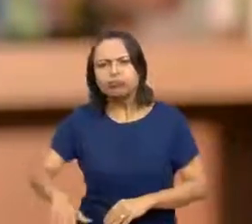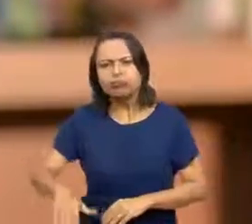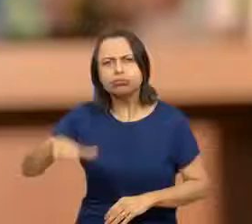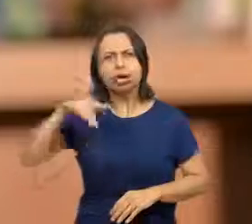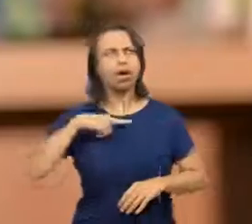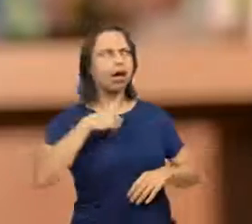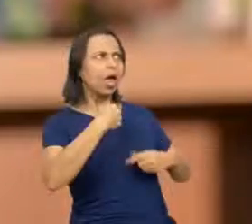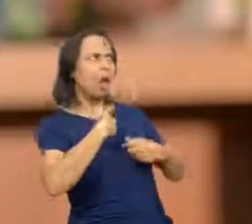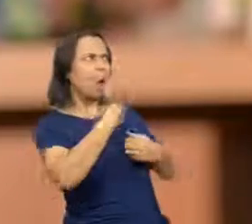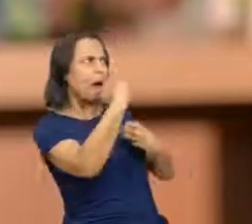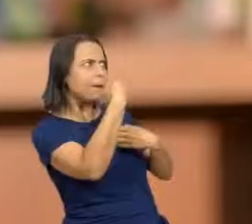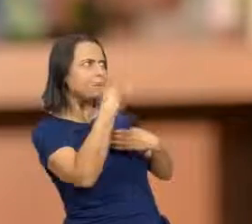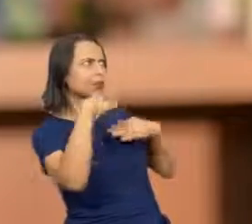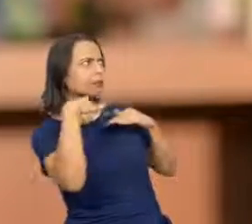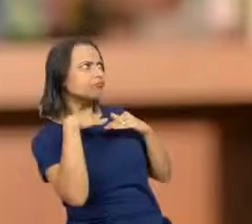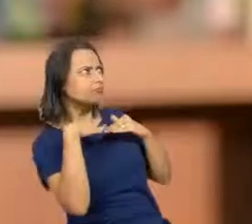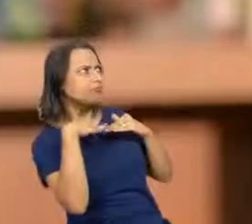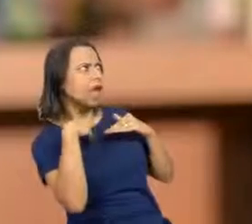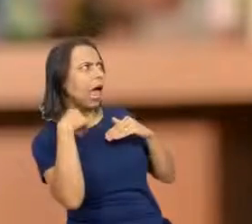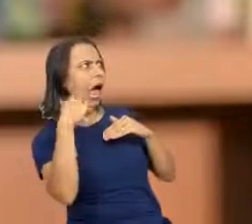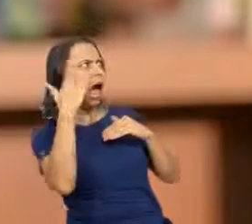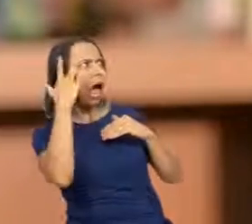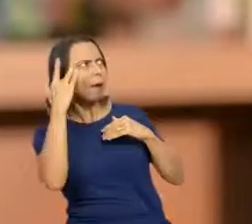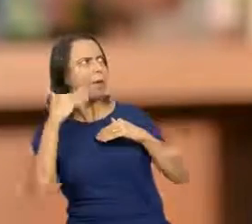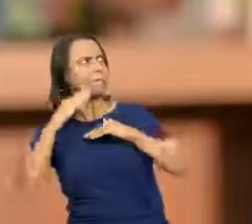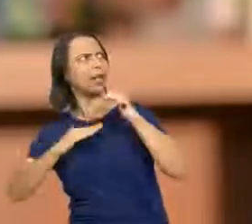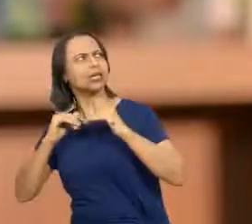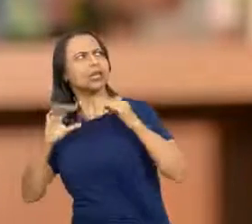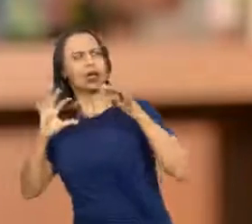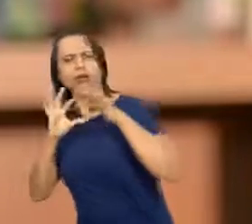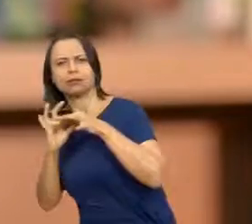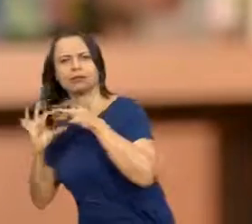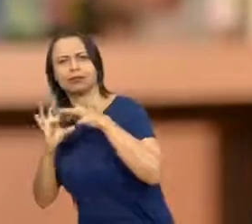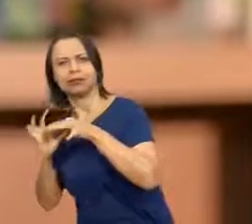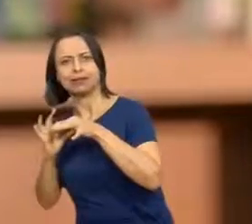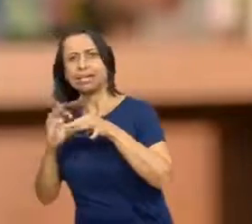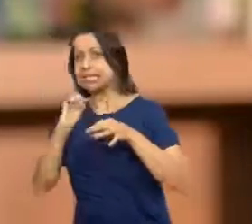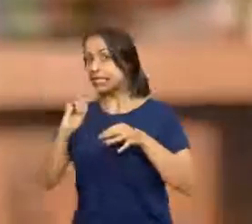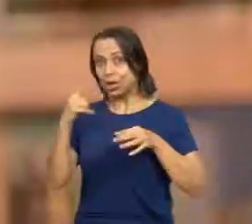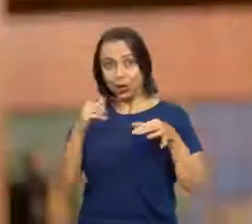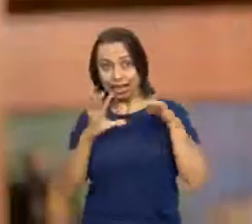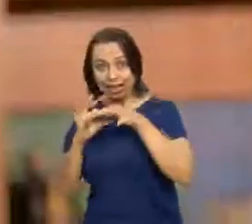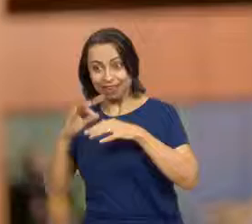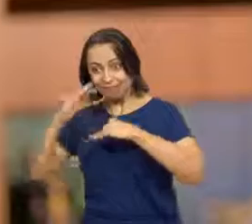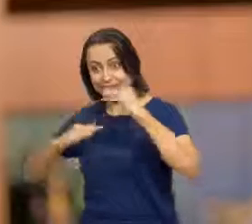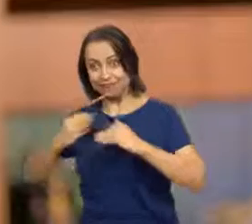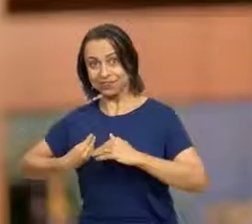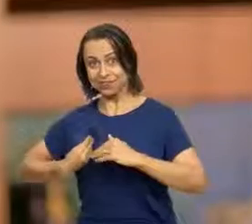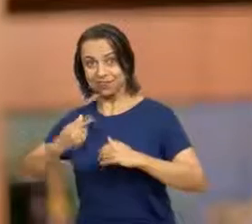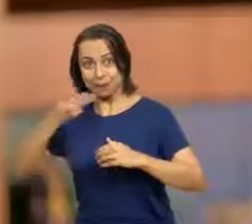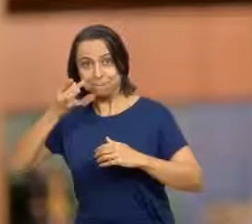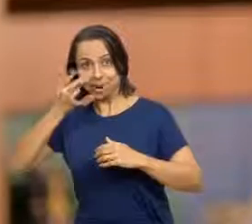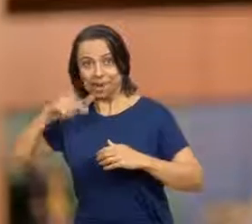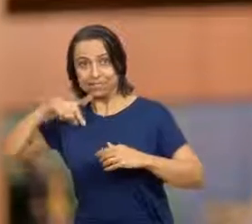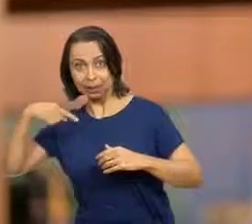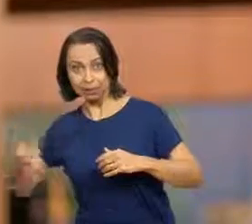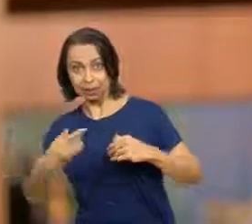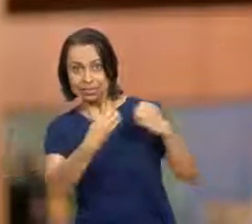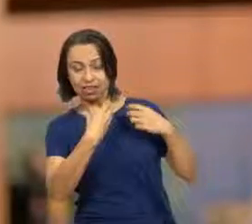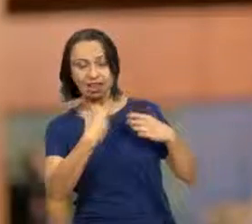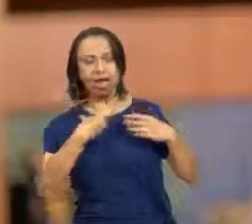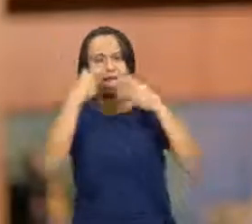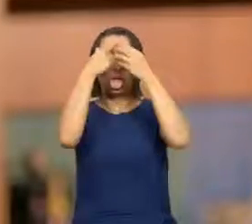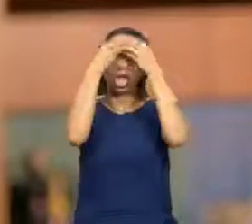professor passa para as crianças na escolinha? Como que elas podem aplicar isso no seu dia a dia? Porque o processo de aprendizado, se não se